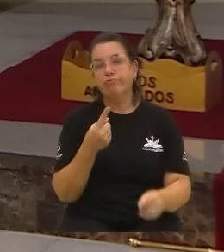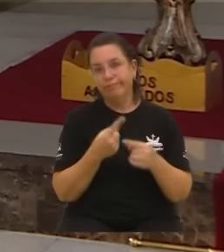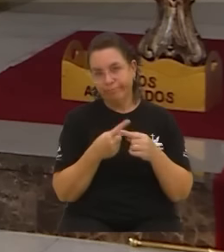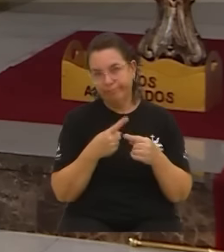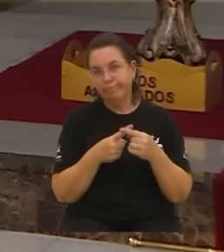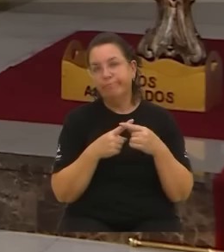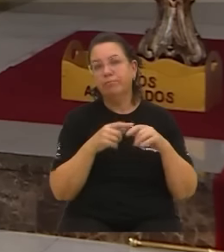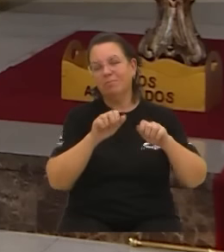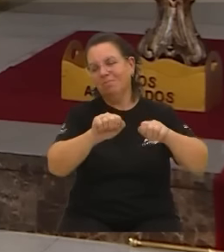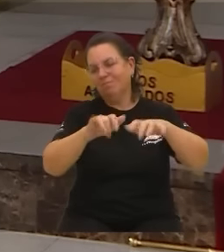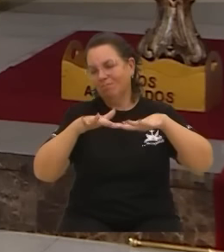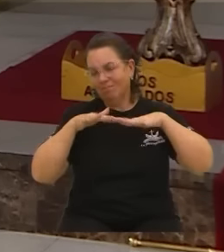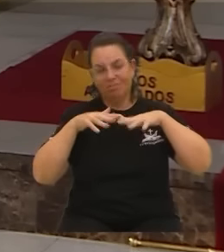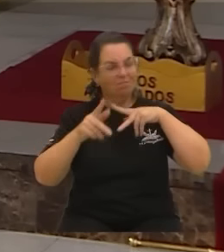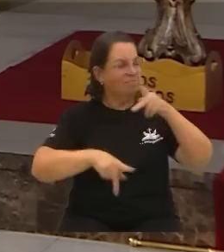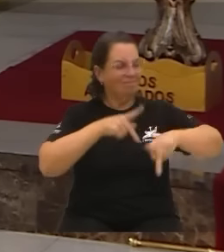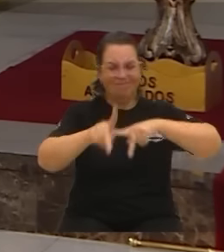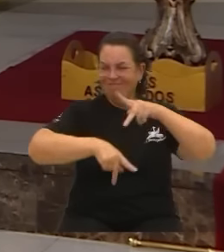da multidão.